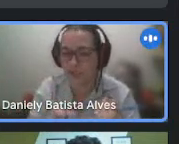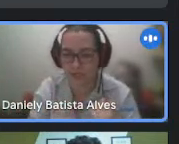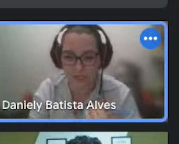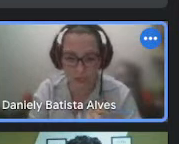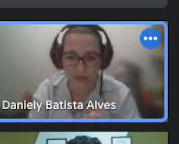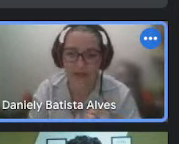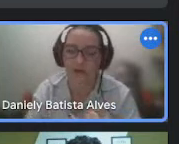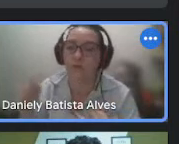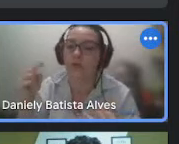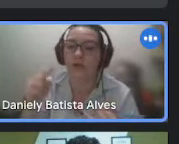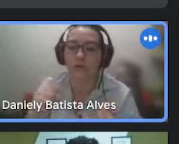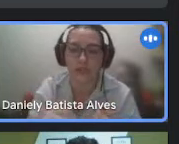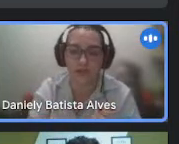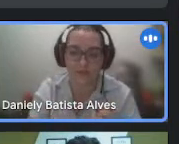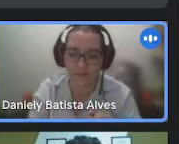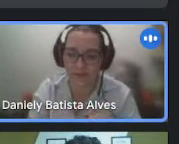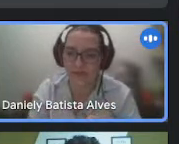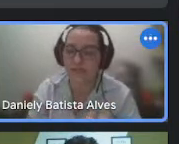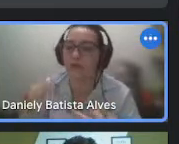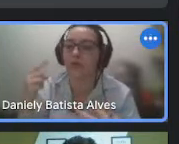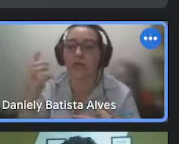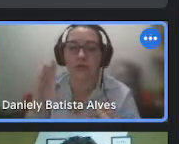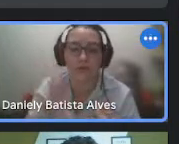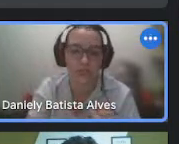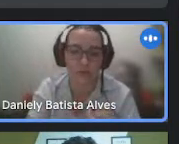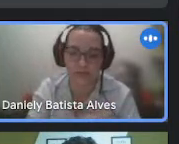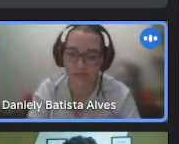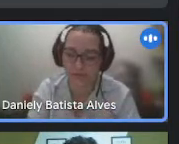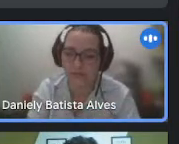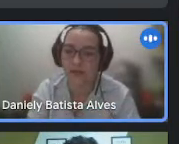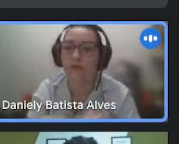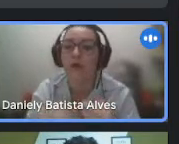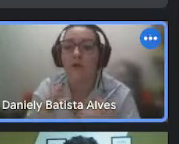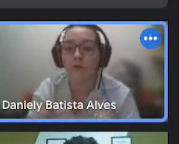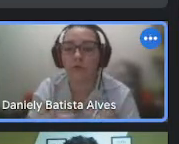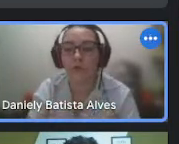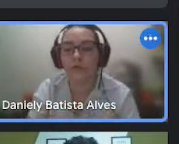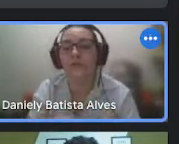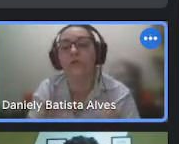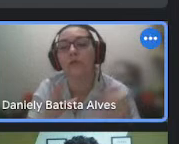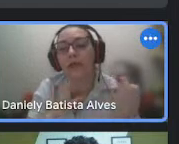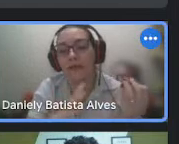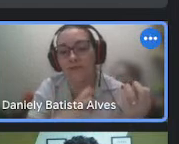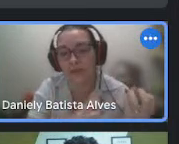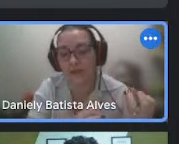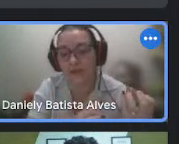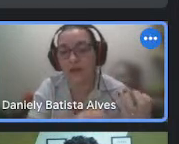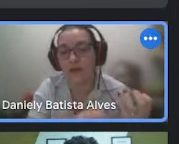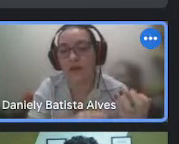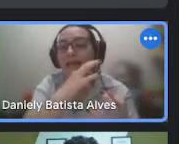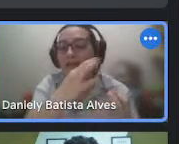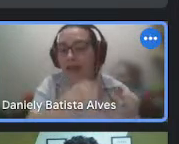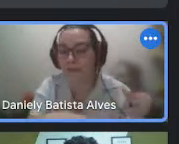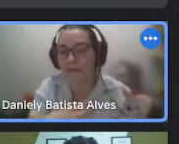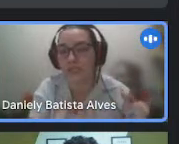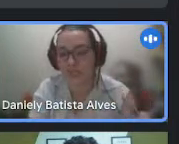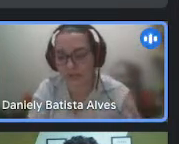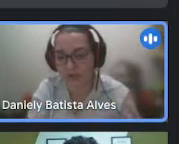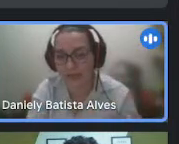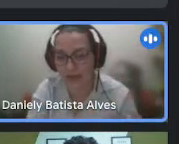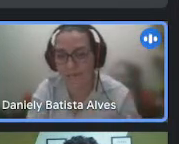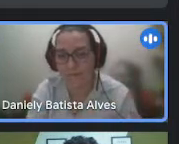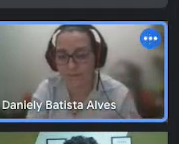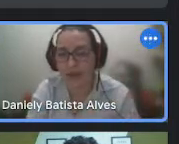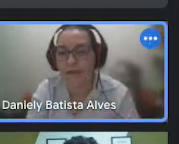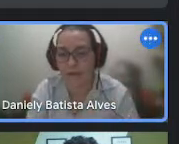de questionário, modelo de entrevista, roteiro de observação... Tudo isso tem que vir a ideia para a gente